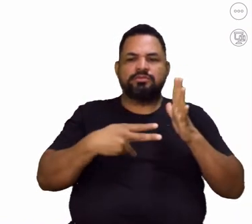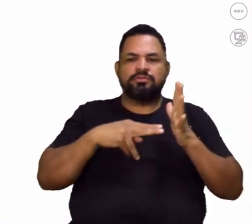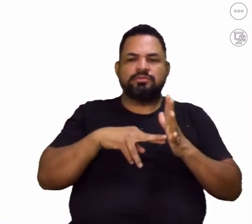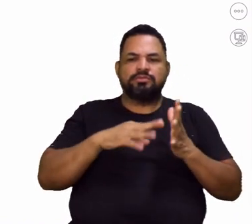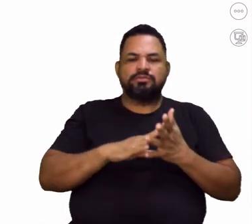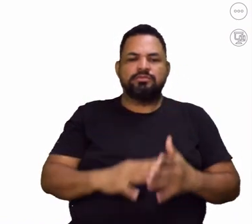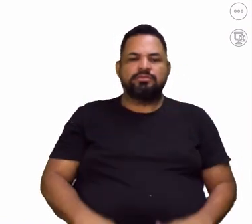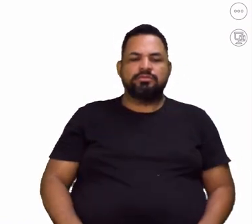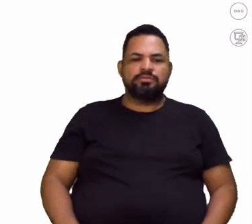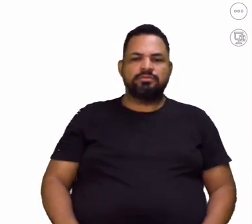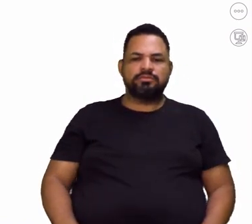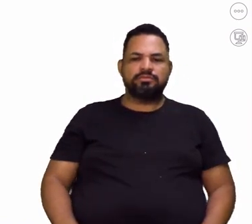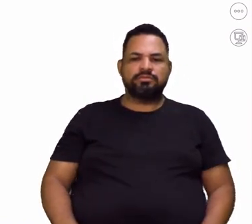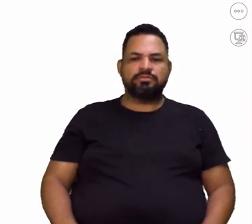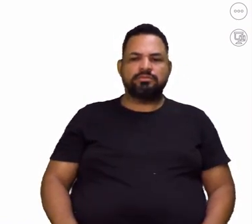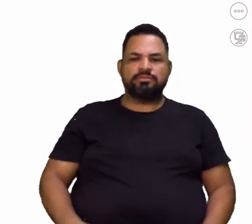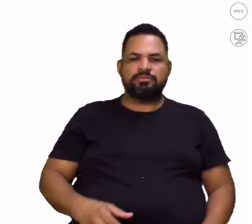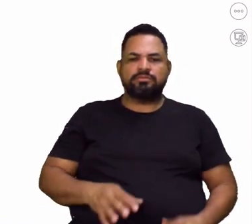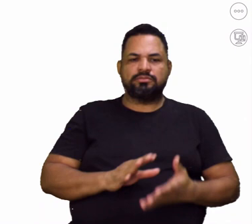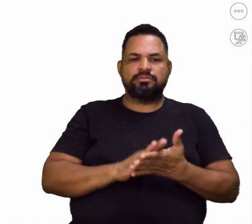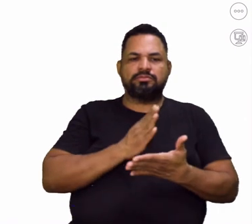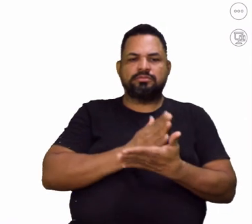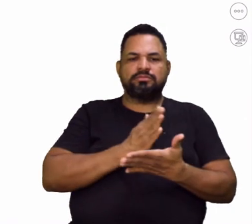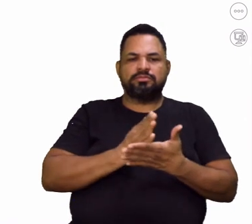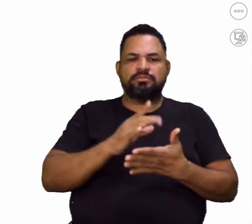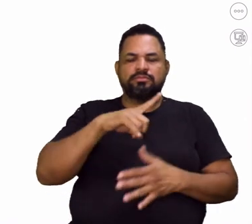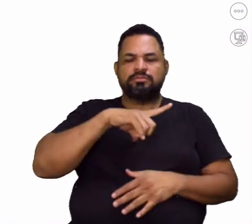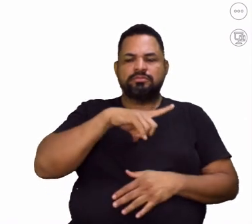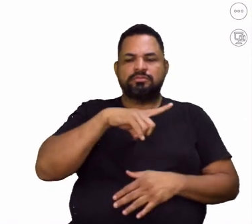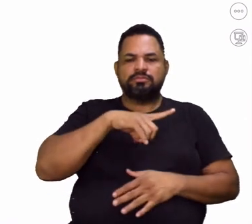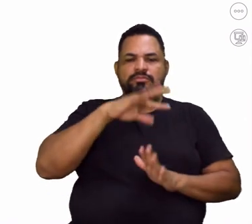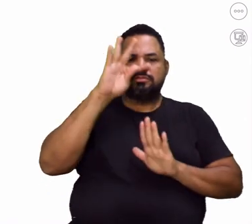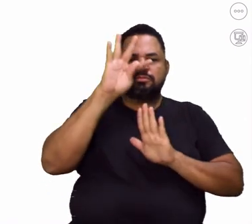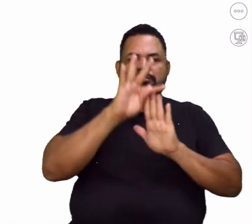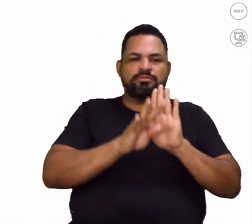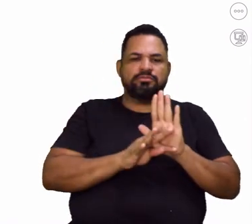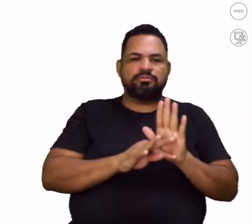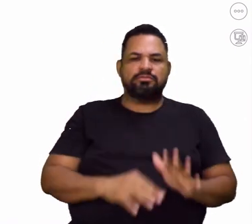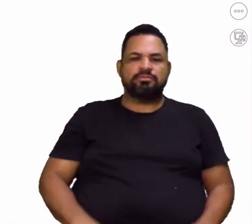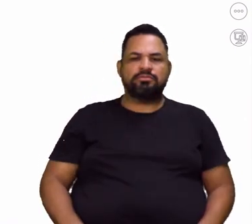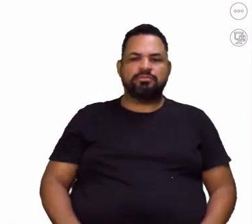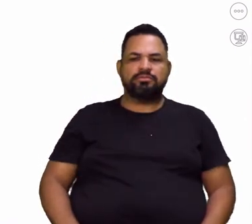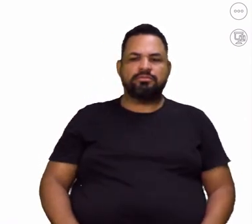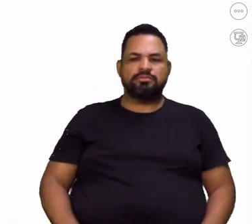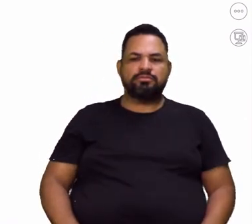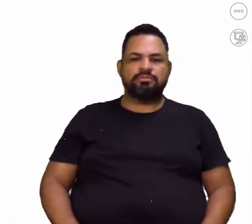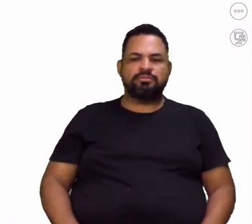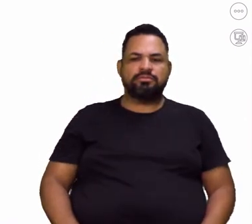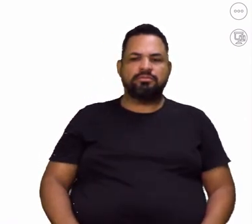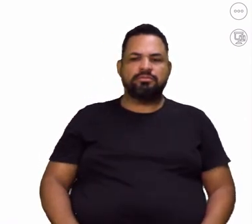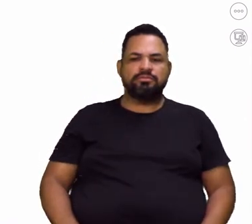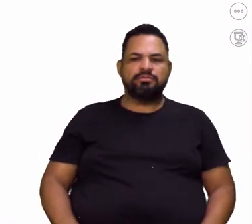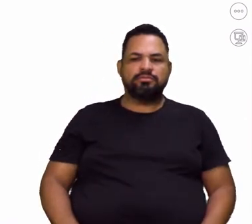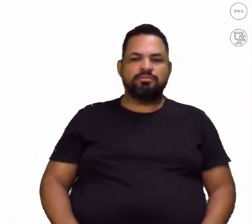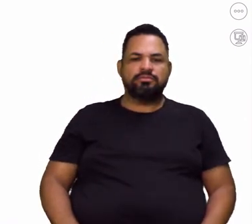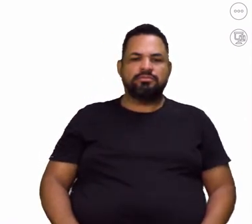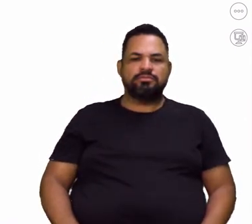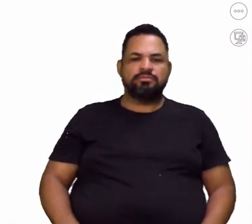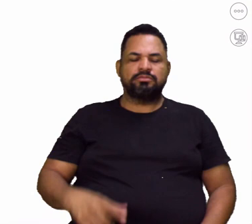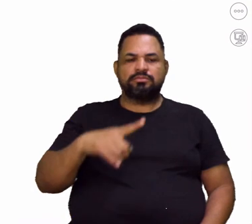de sentido, tá? Entre as partes que compõem aí o texto. E aí nós vamos ter vários tipos